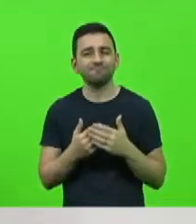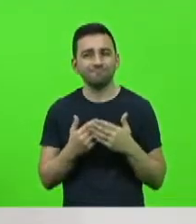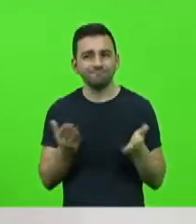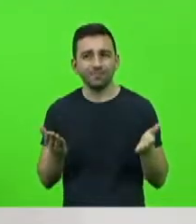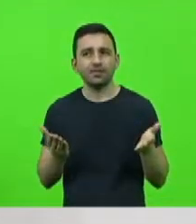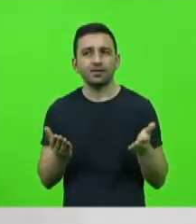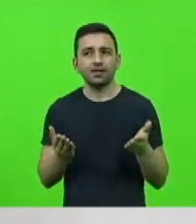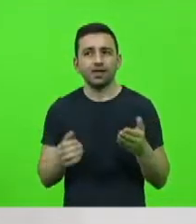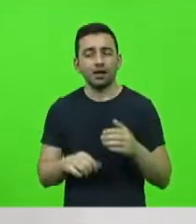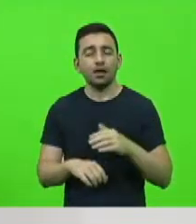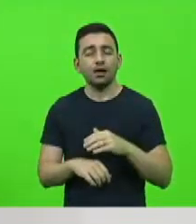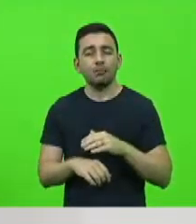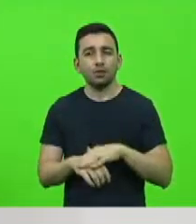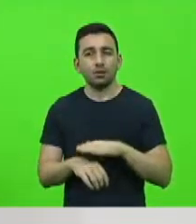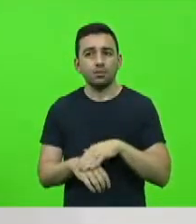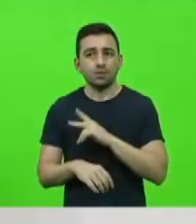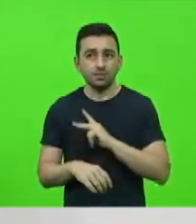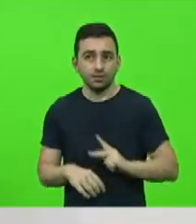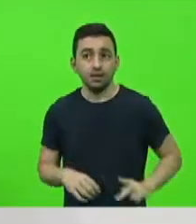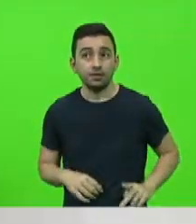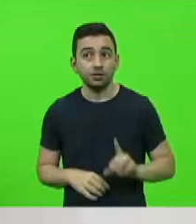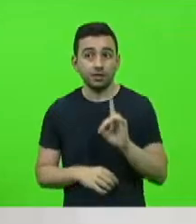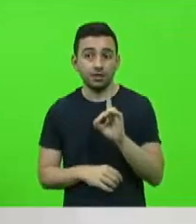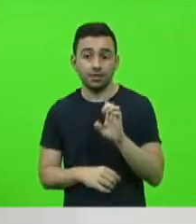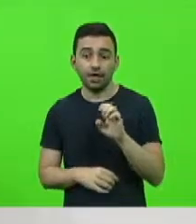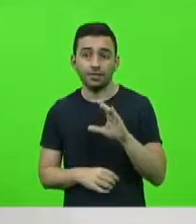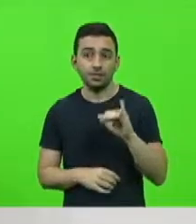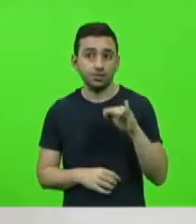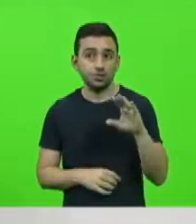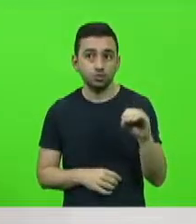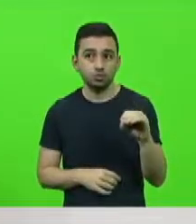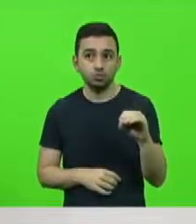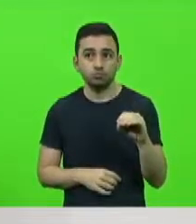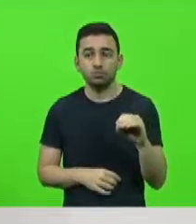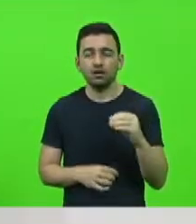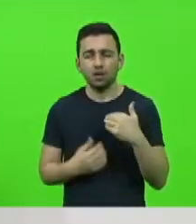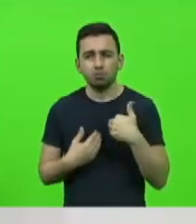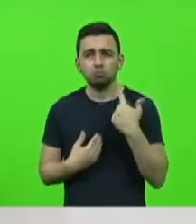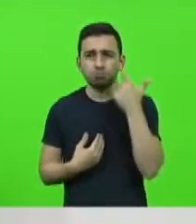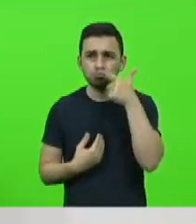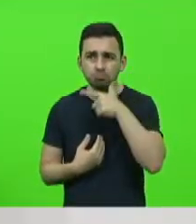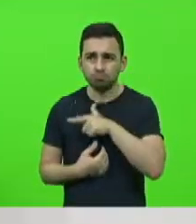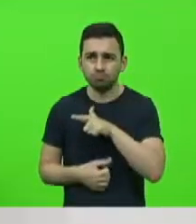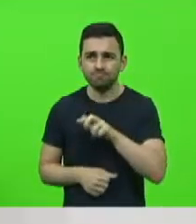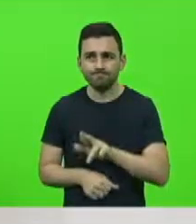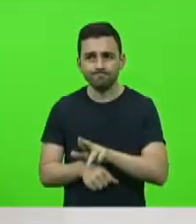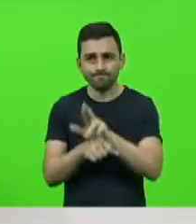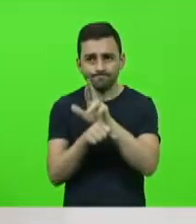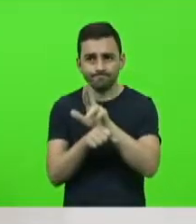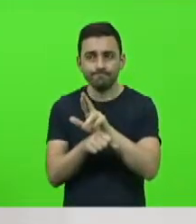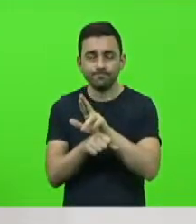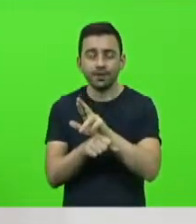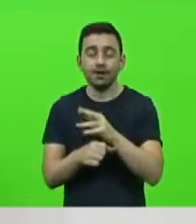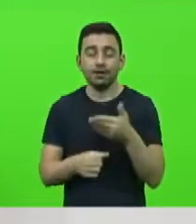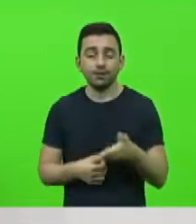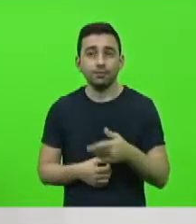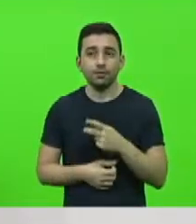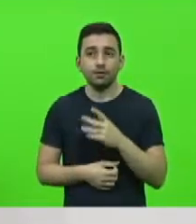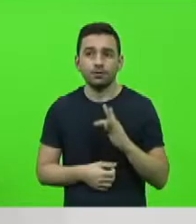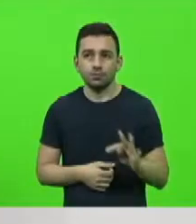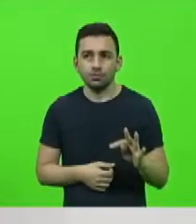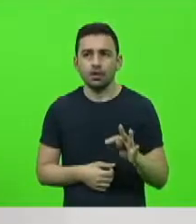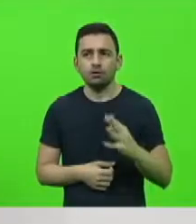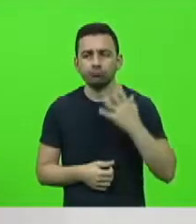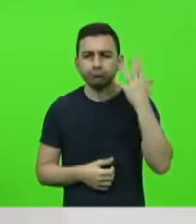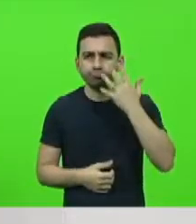nosso presidente, companheiro Décio Lima, né, por ter esta oportunidade de representar esse importante partido nesta Casa e fazer os importantes